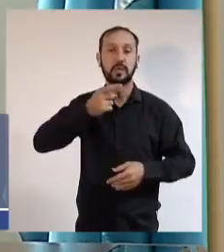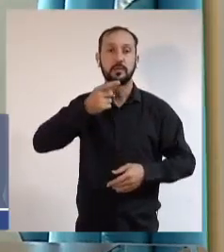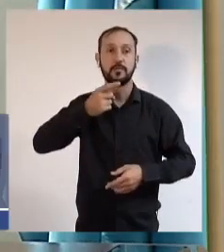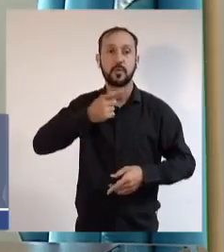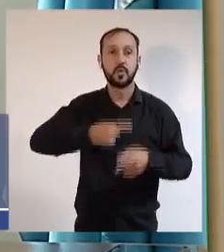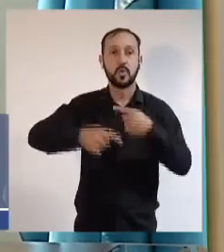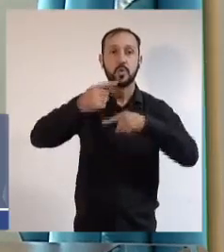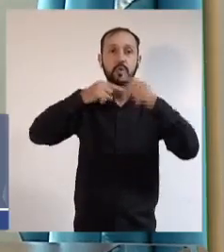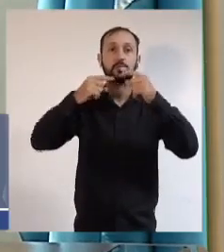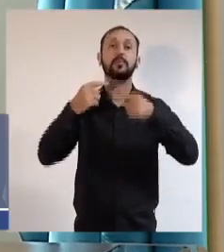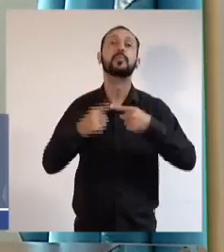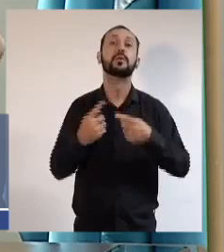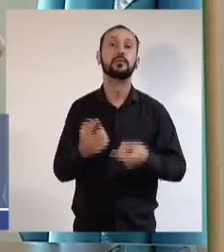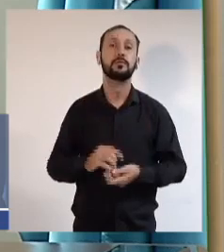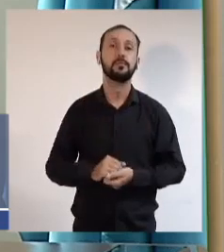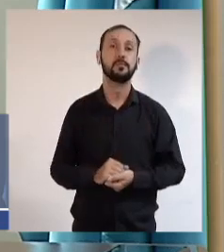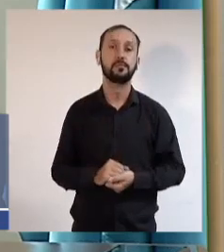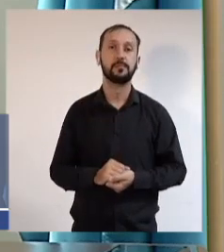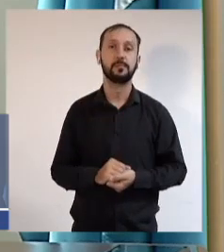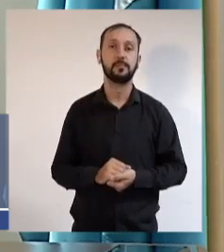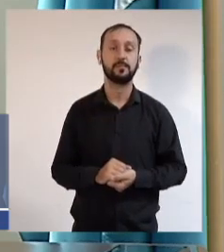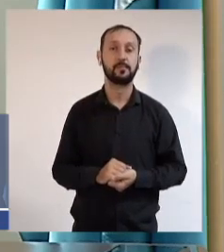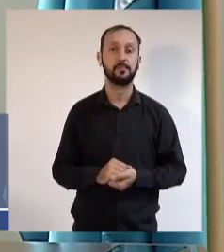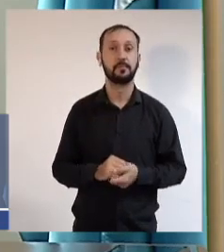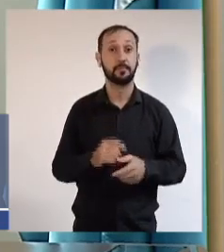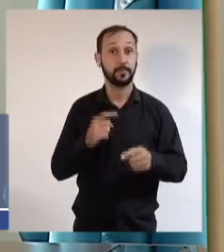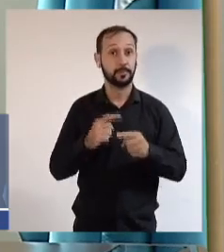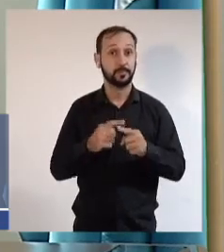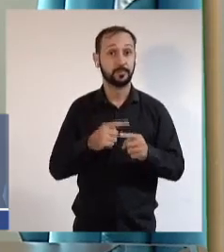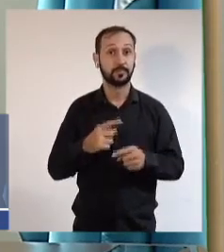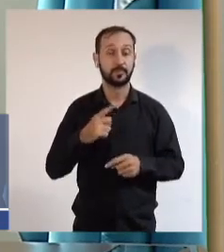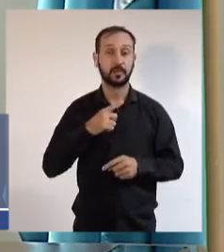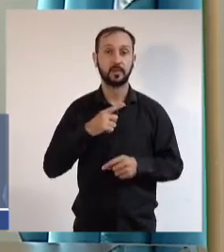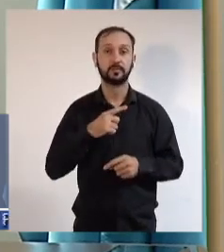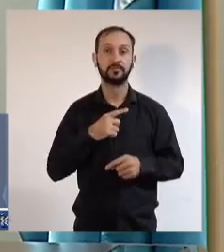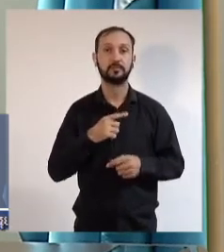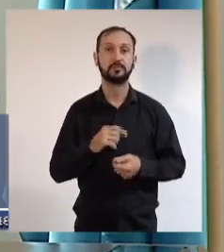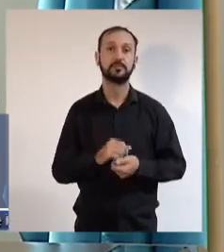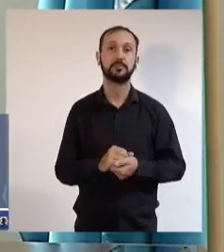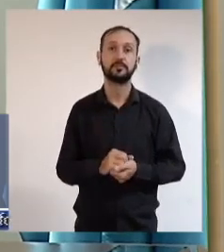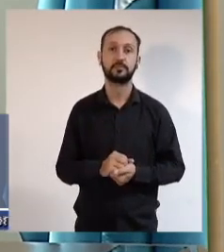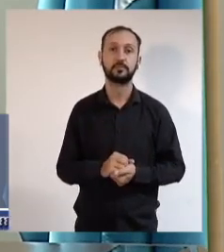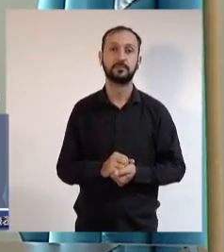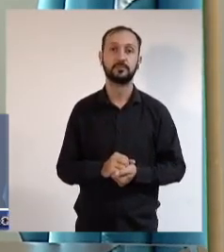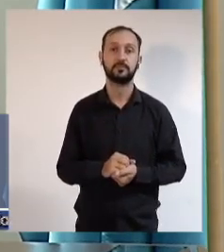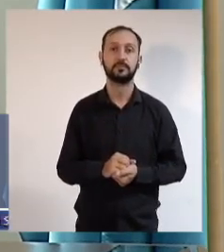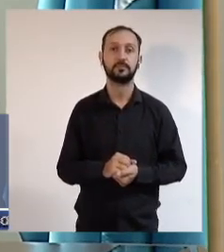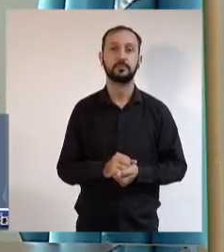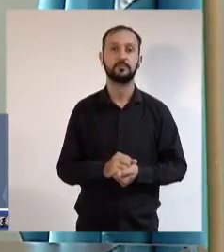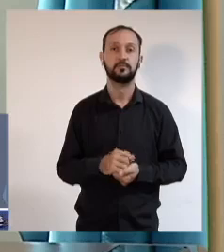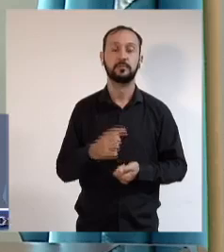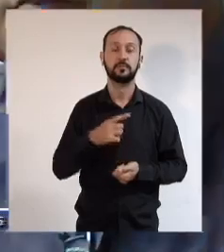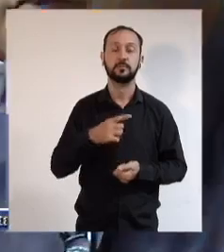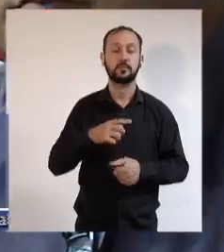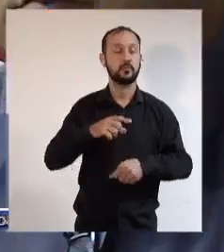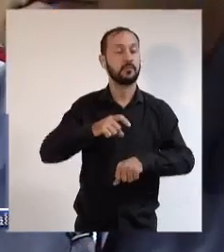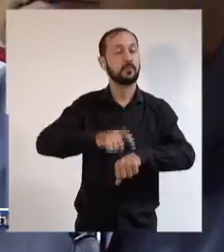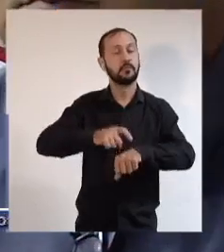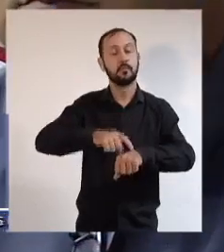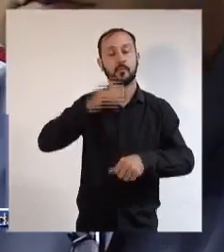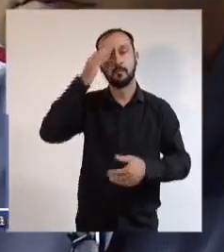prefeito eraldo porque existe aqui uma confiança